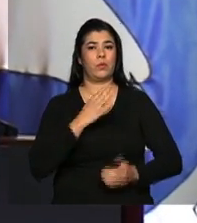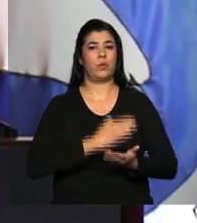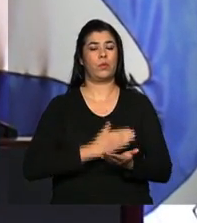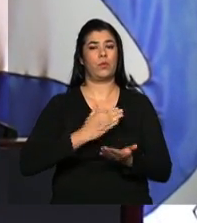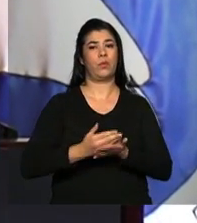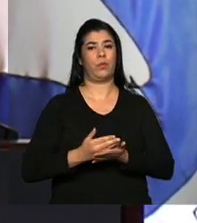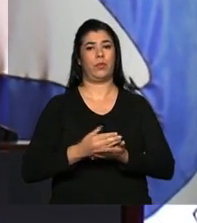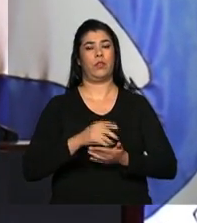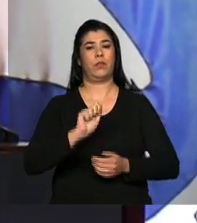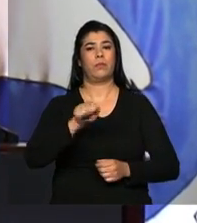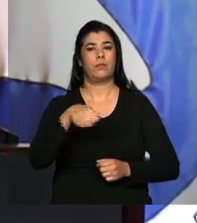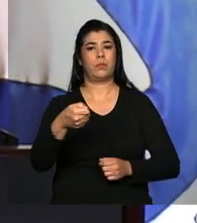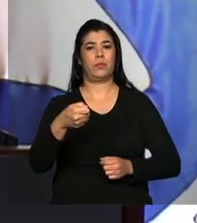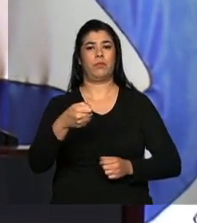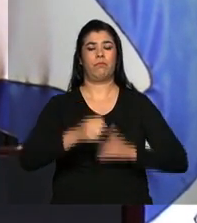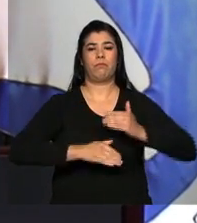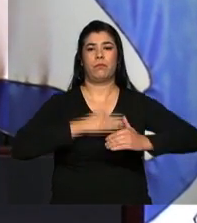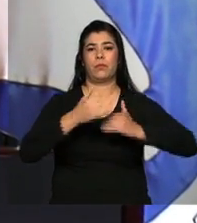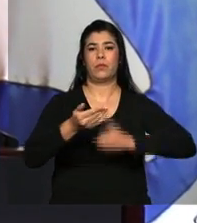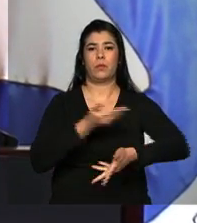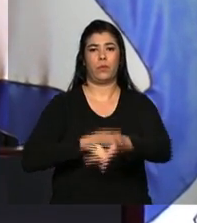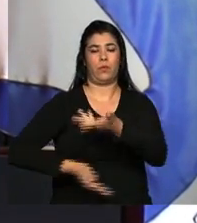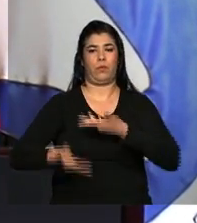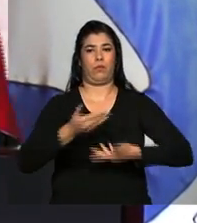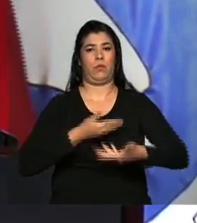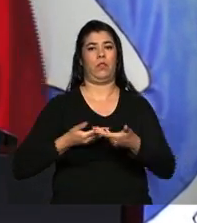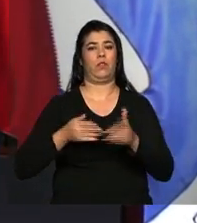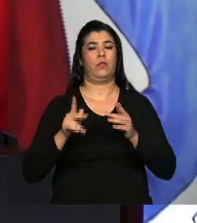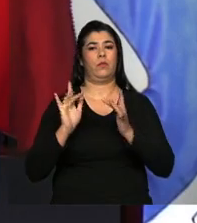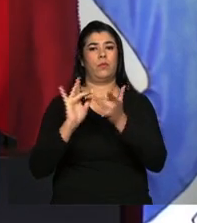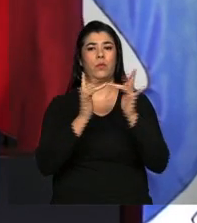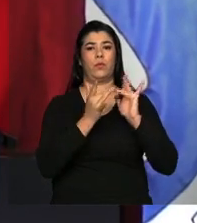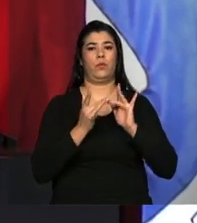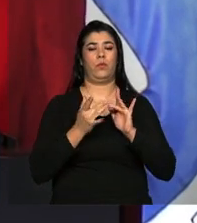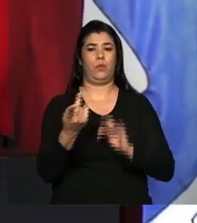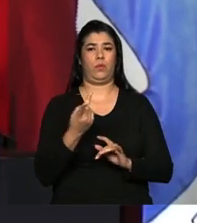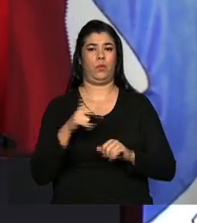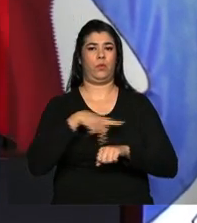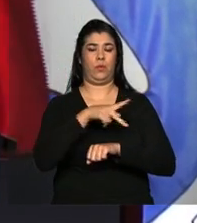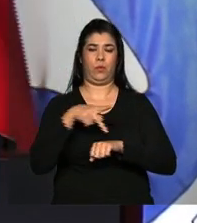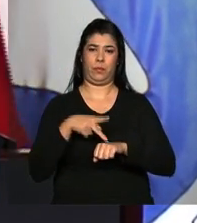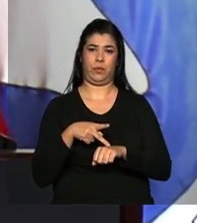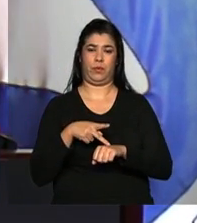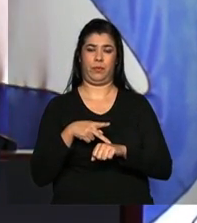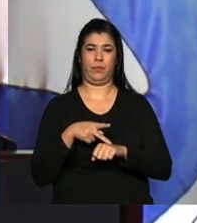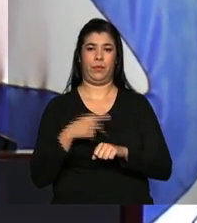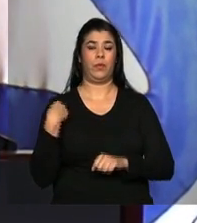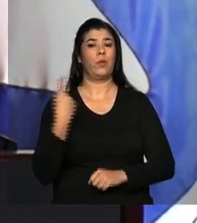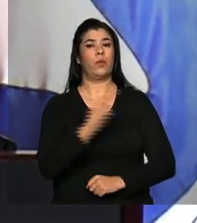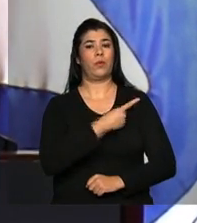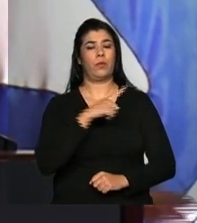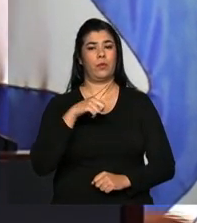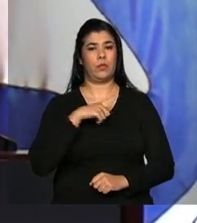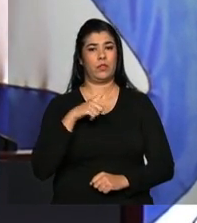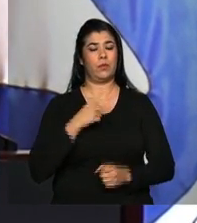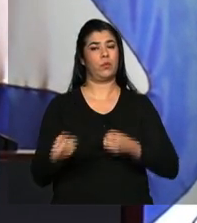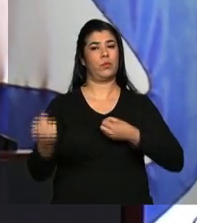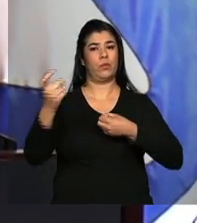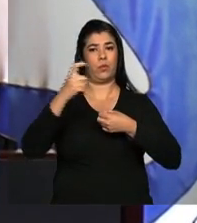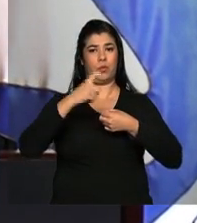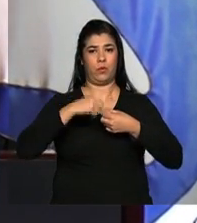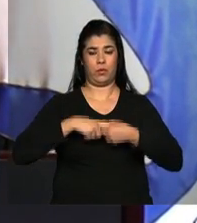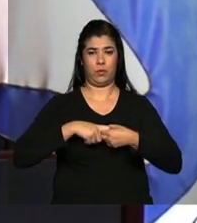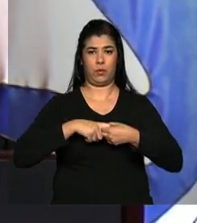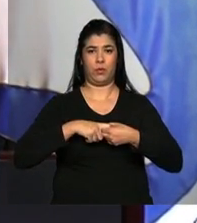na trajetória de relacionamento de nossos países. Nós temos de retomar